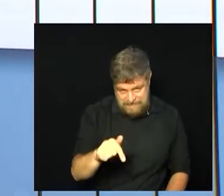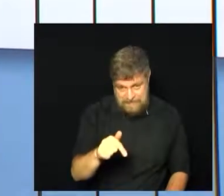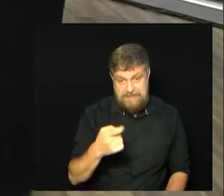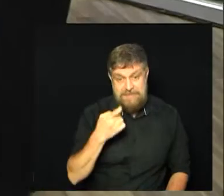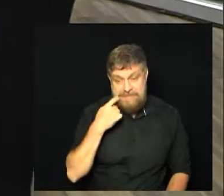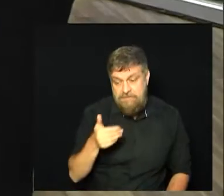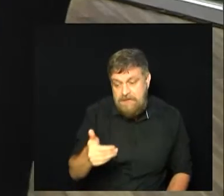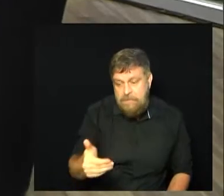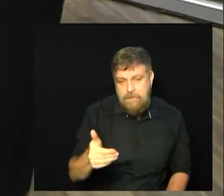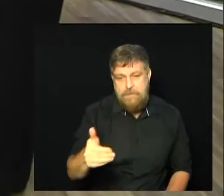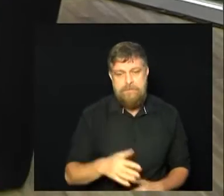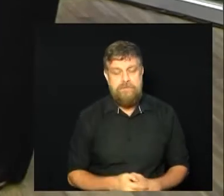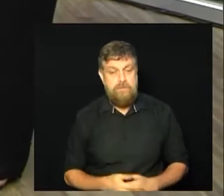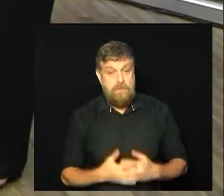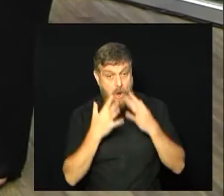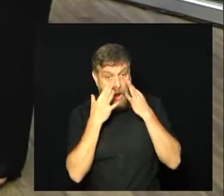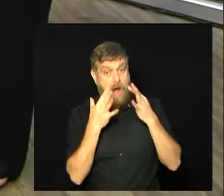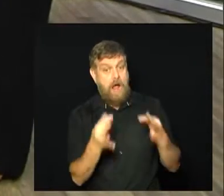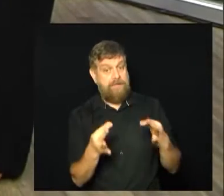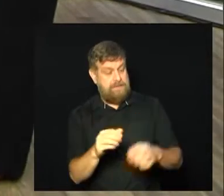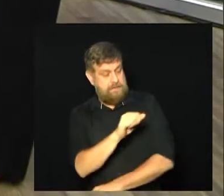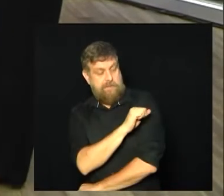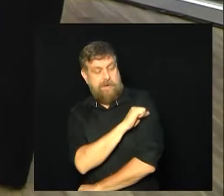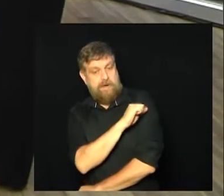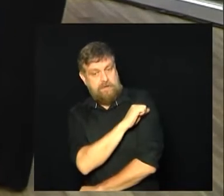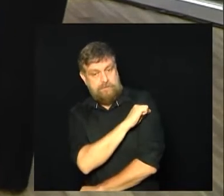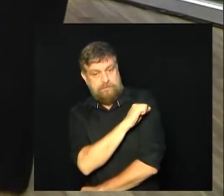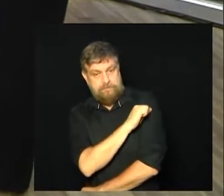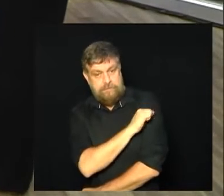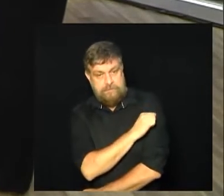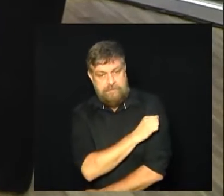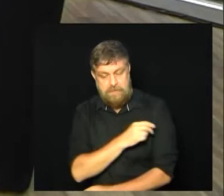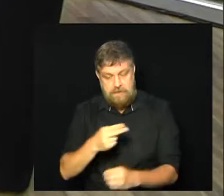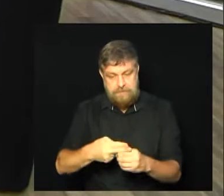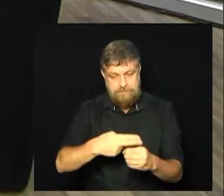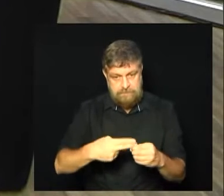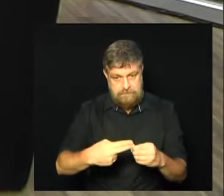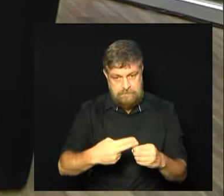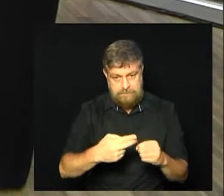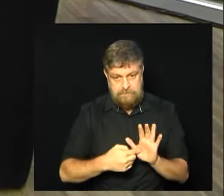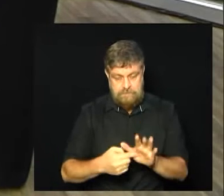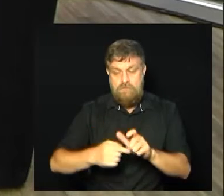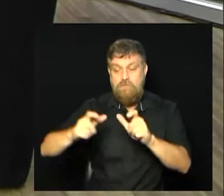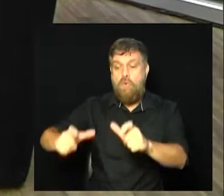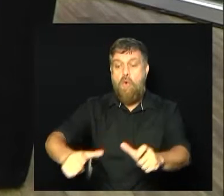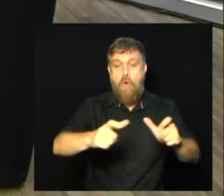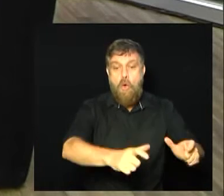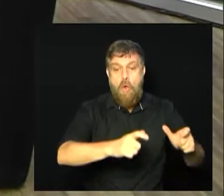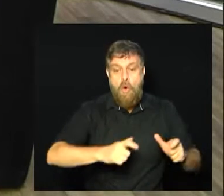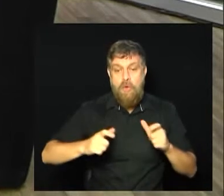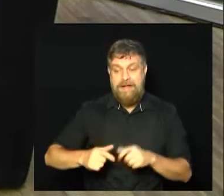sexta-feira. Agora, atenção estudantes, hein? A Unicamp divulgou os locais da prova